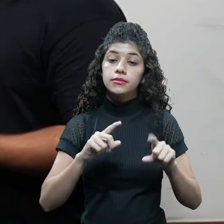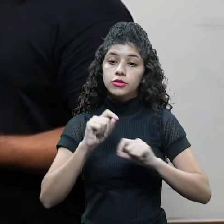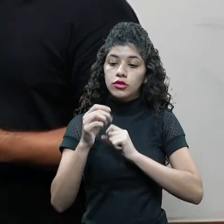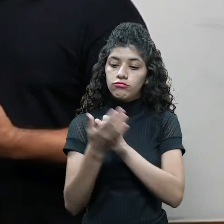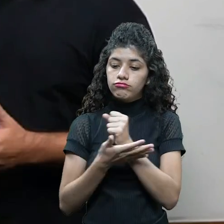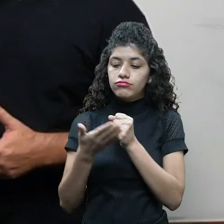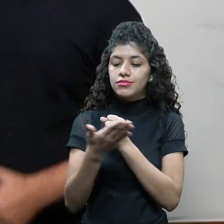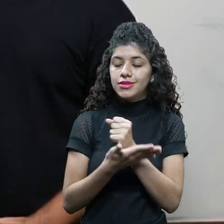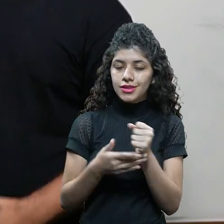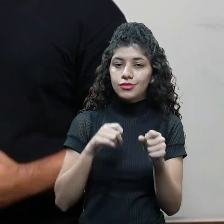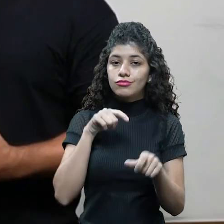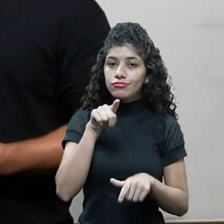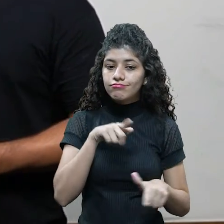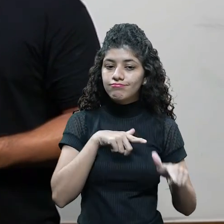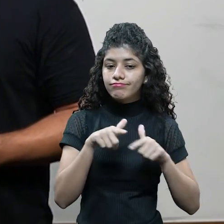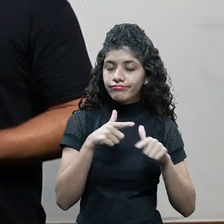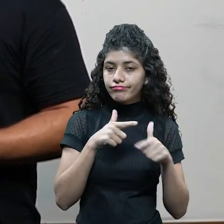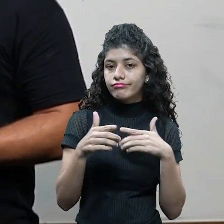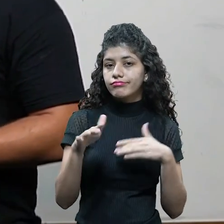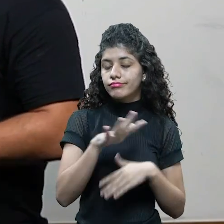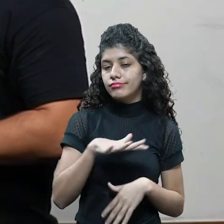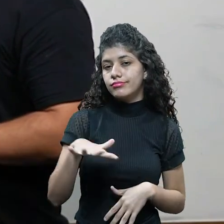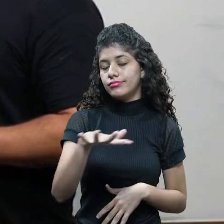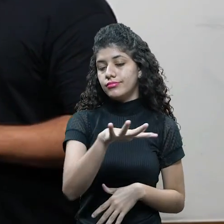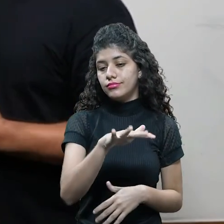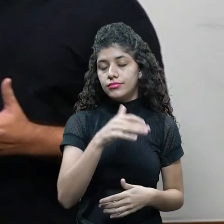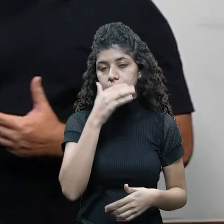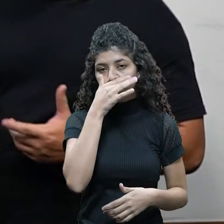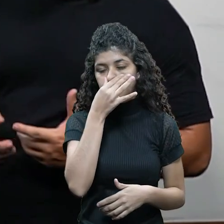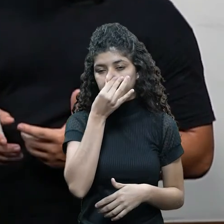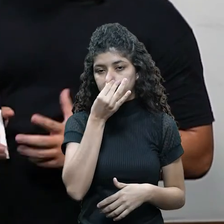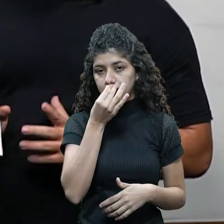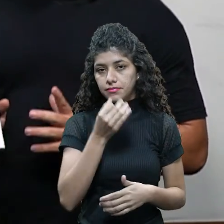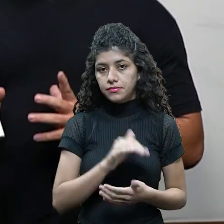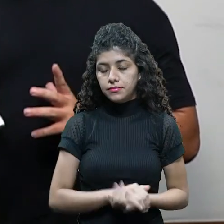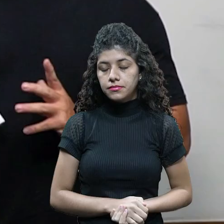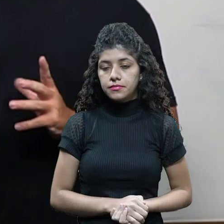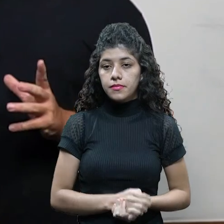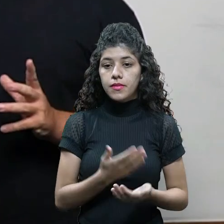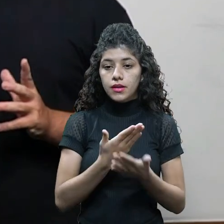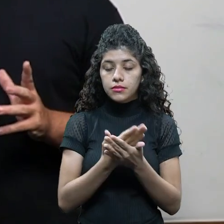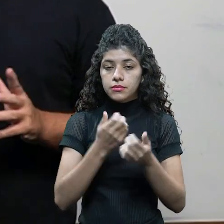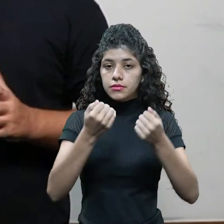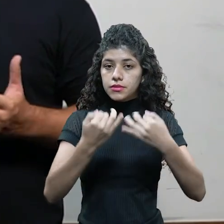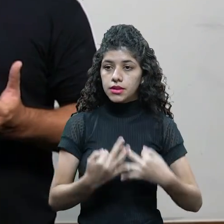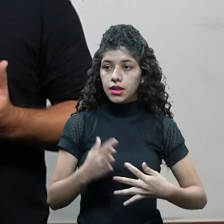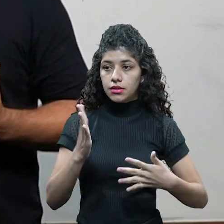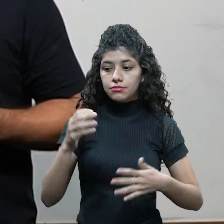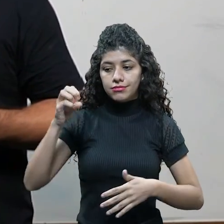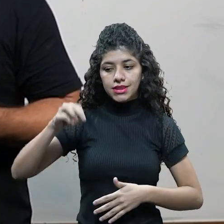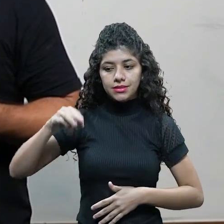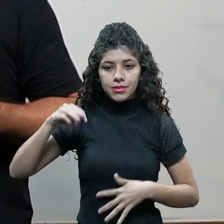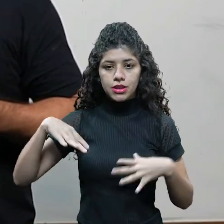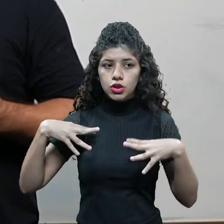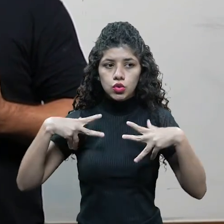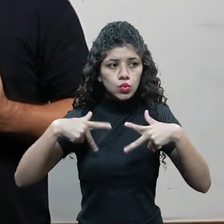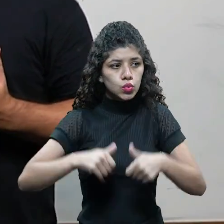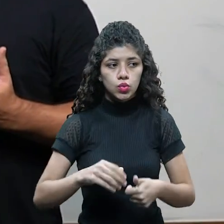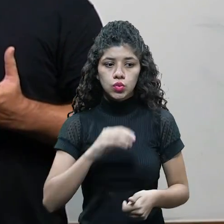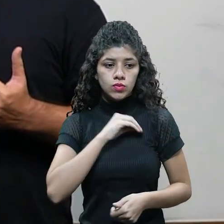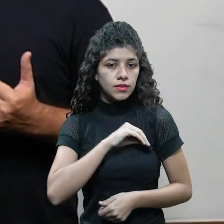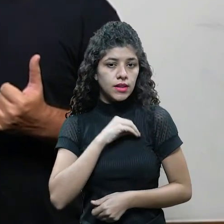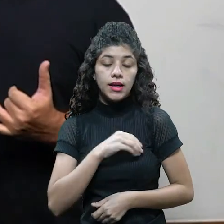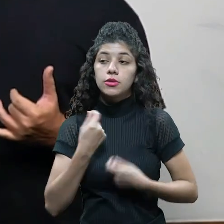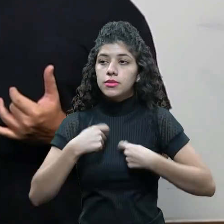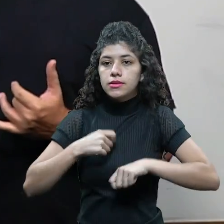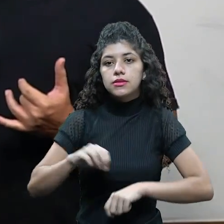é fundamental hoje para você trabalhar nessas áreas. Como eu falei em aulas anteriores, a matemática está presente em tudo. Eu vou receber o meu salário, se